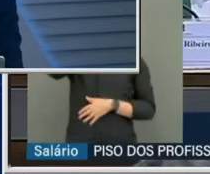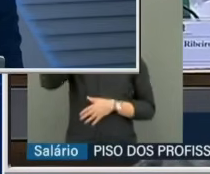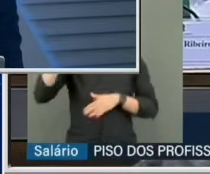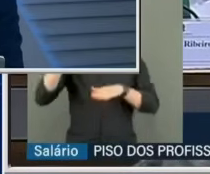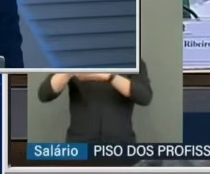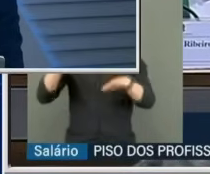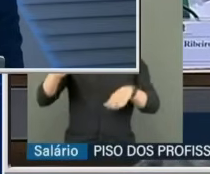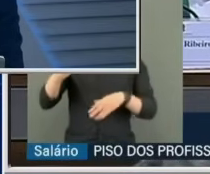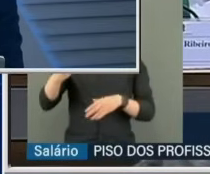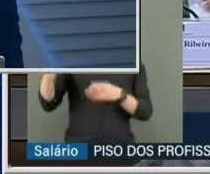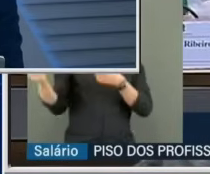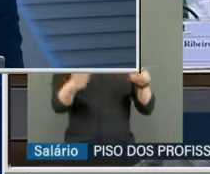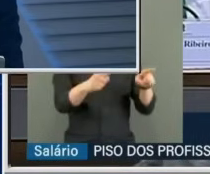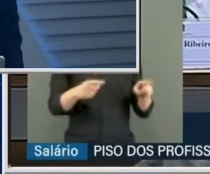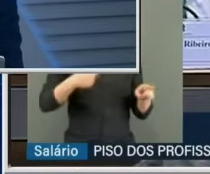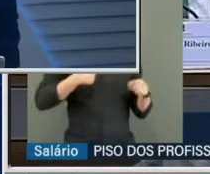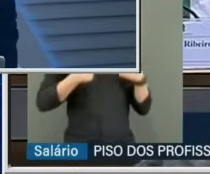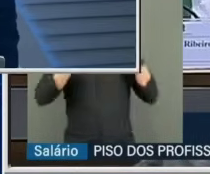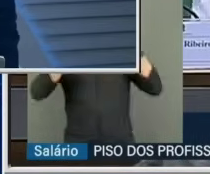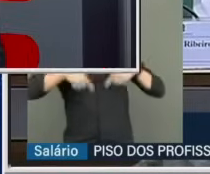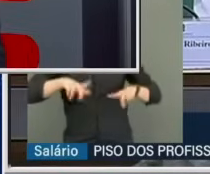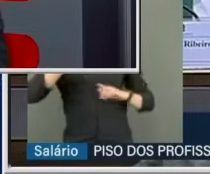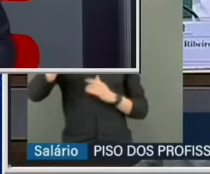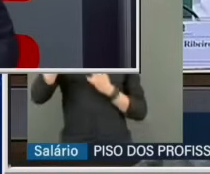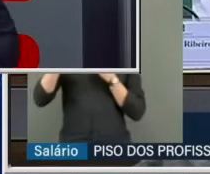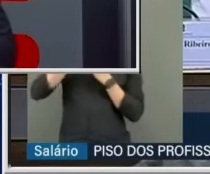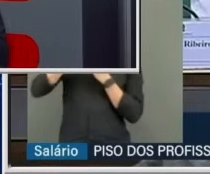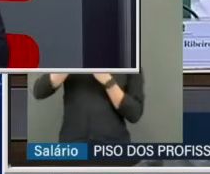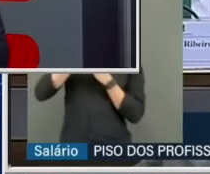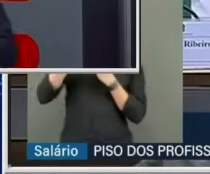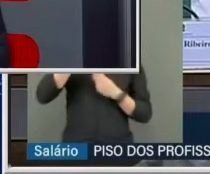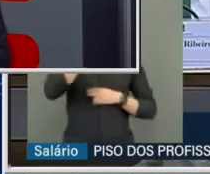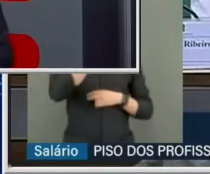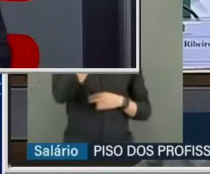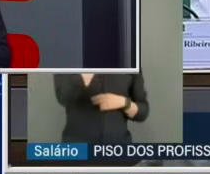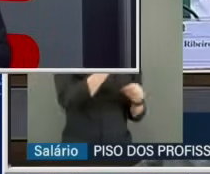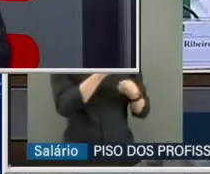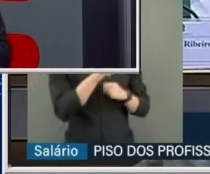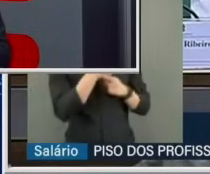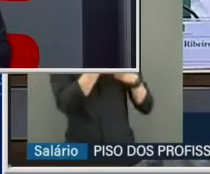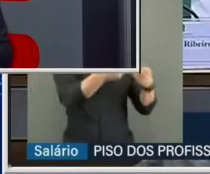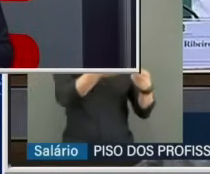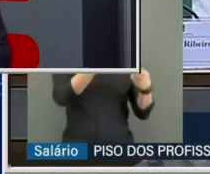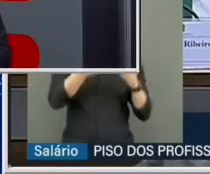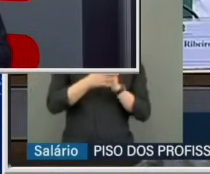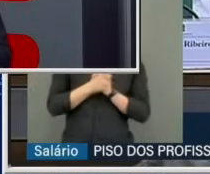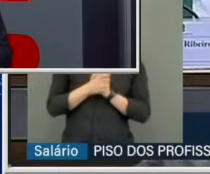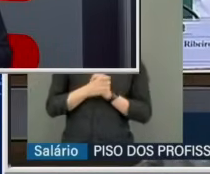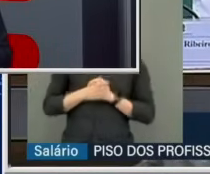momentos, inclusive, a temperatura subiu, não foi? Sim, sem dúvida, Daniel. Boa